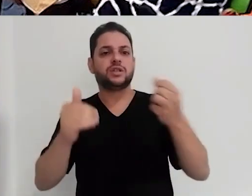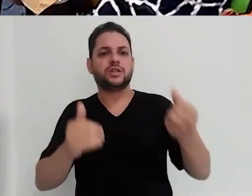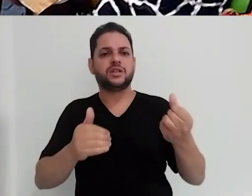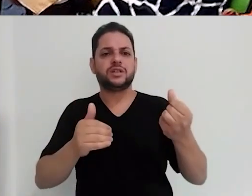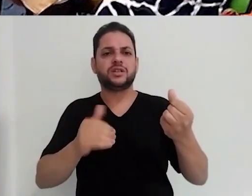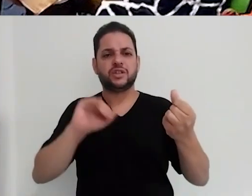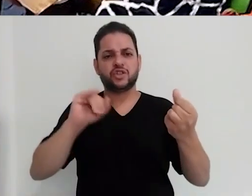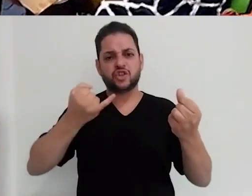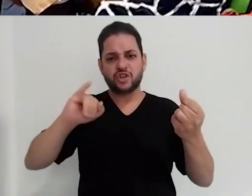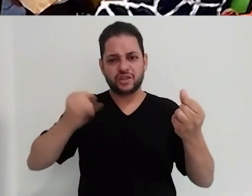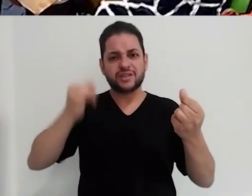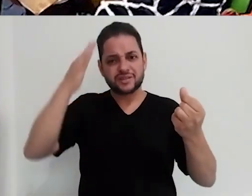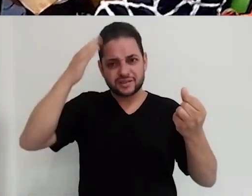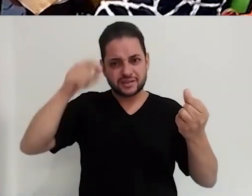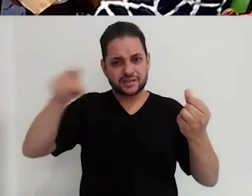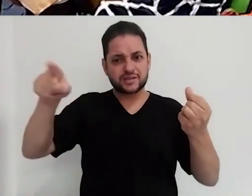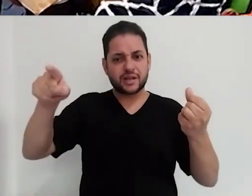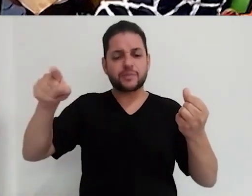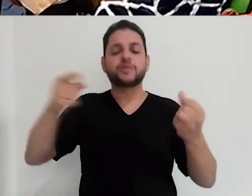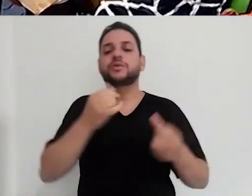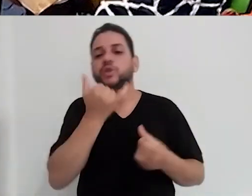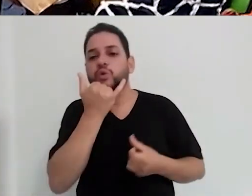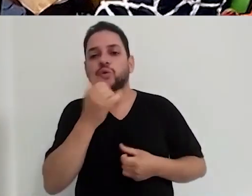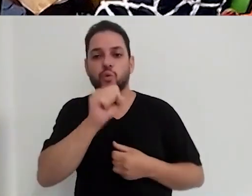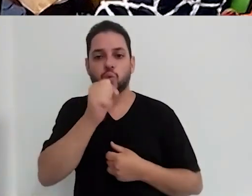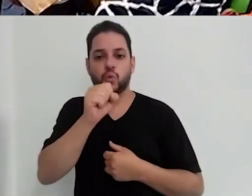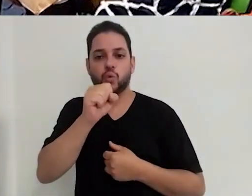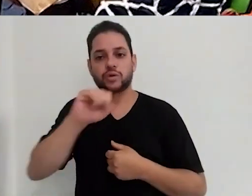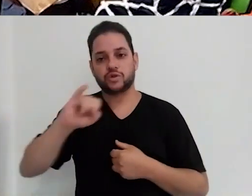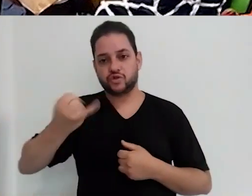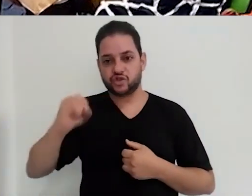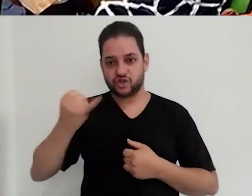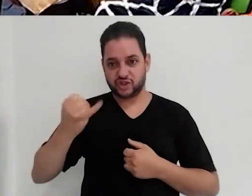que participaram, do 8 de janeiro, perdão, 6 de janeiro é nos Estados Unidos,